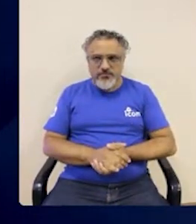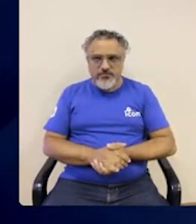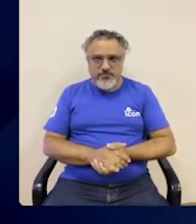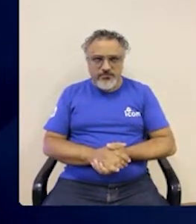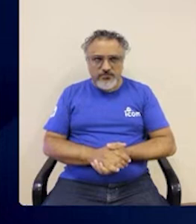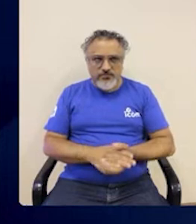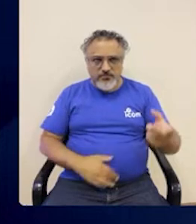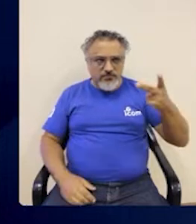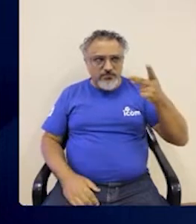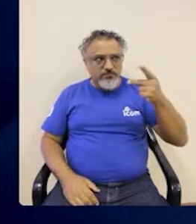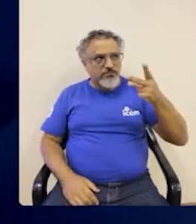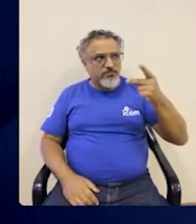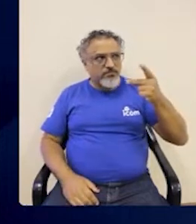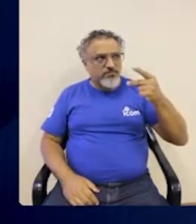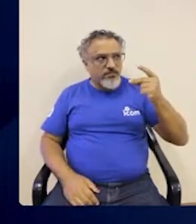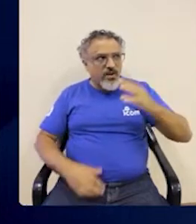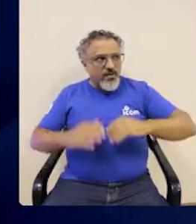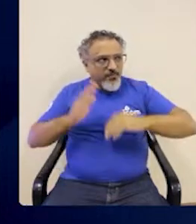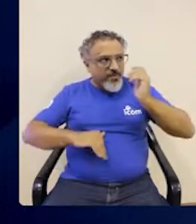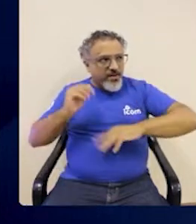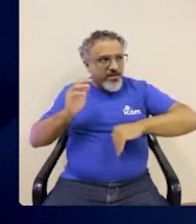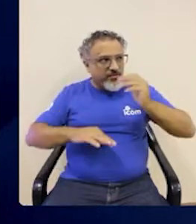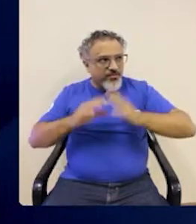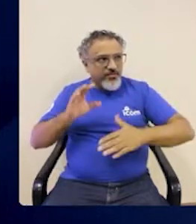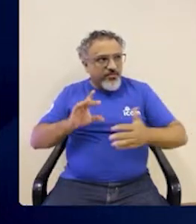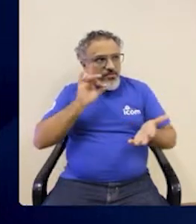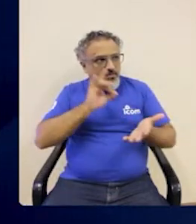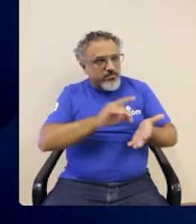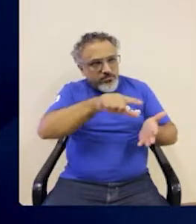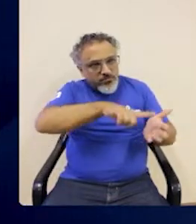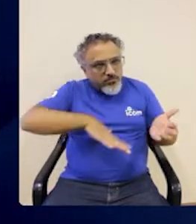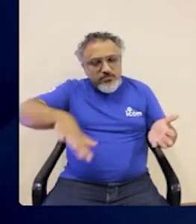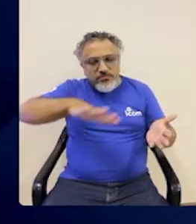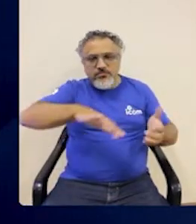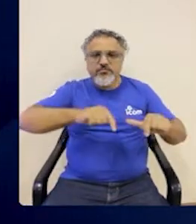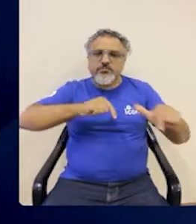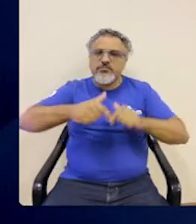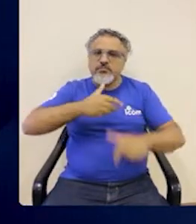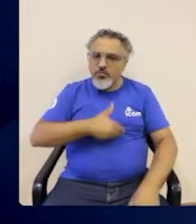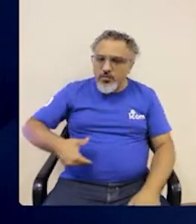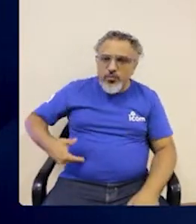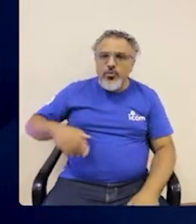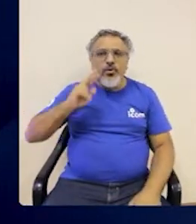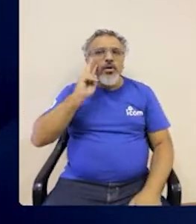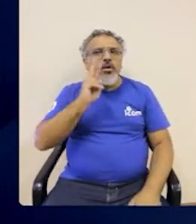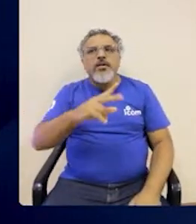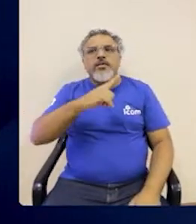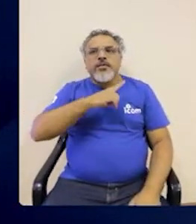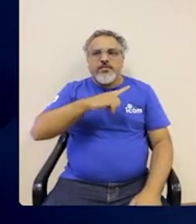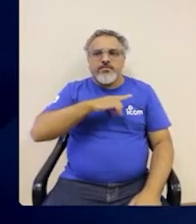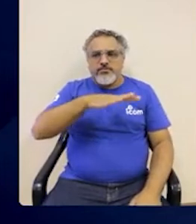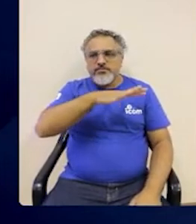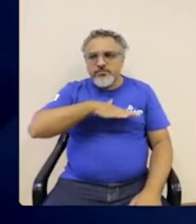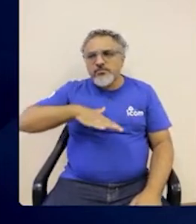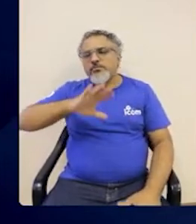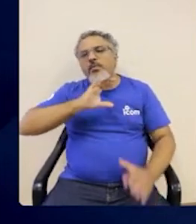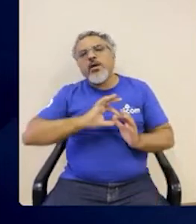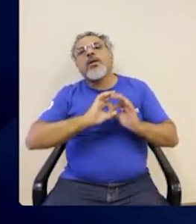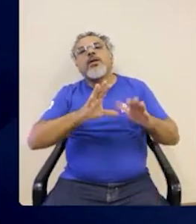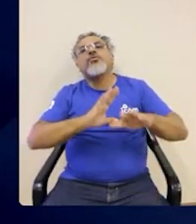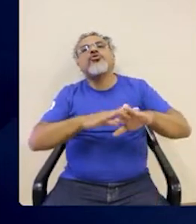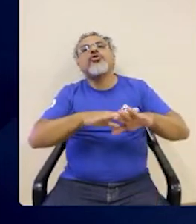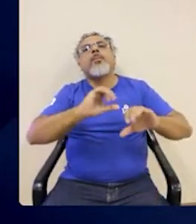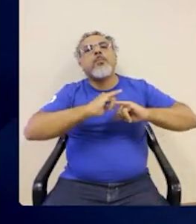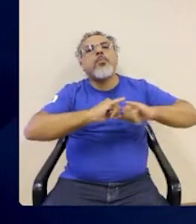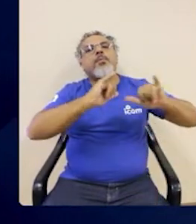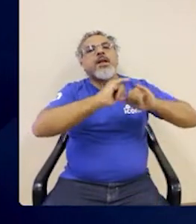O segundo tópico é um pouco da prática baseada em evidência nos serviços públicos, a gente trazer um pouco do que a gente tem ali de